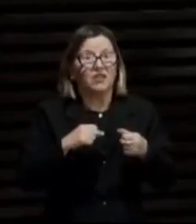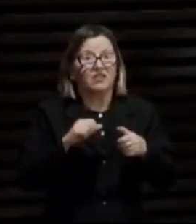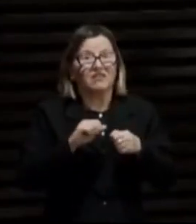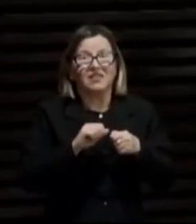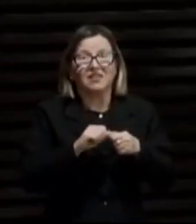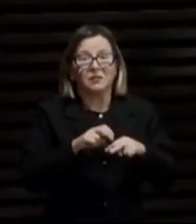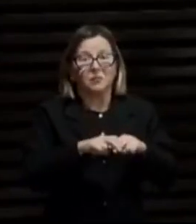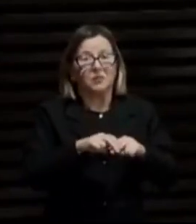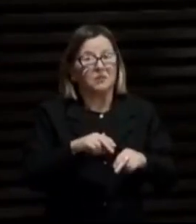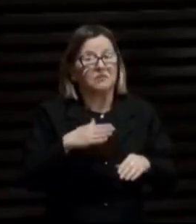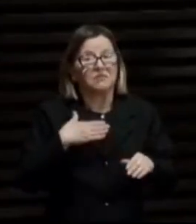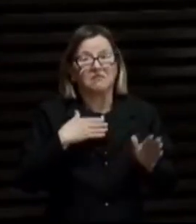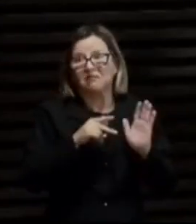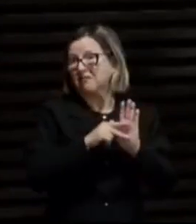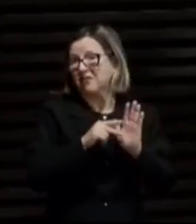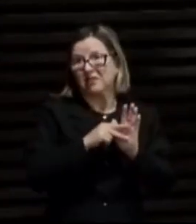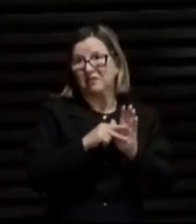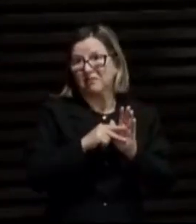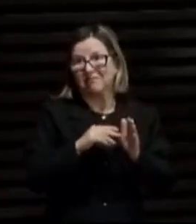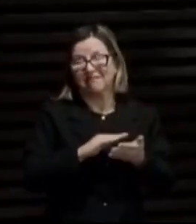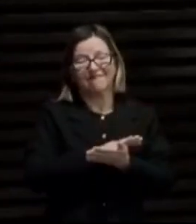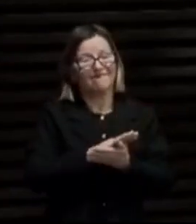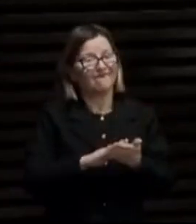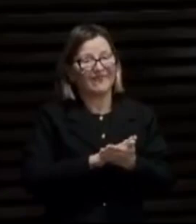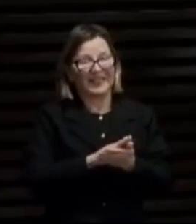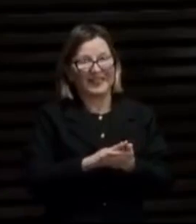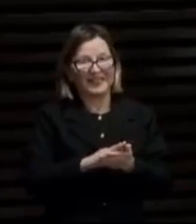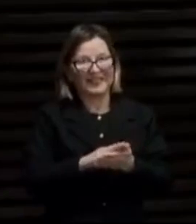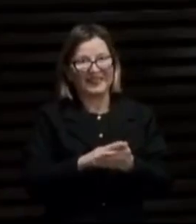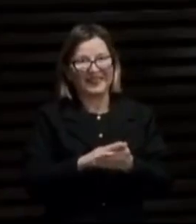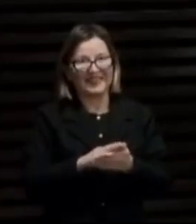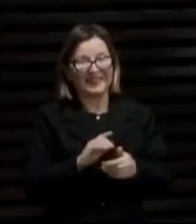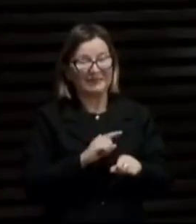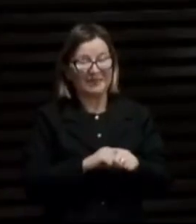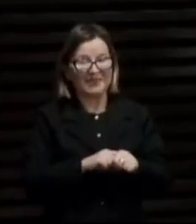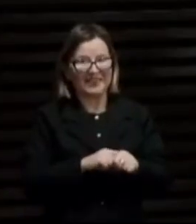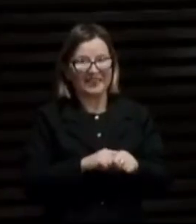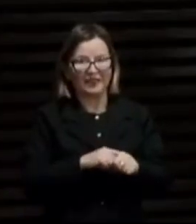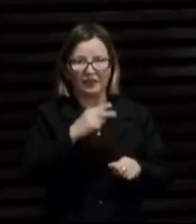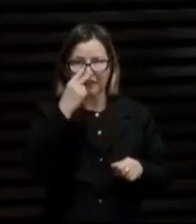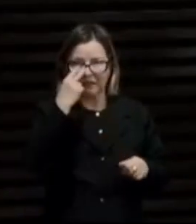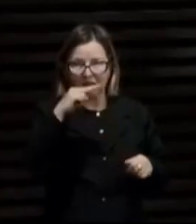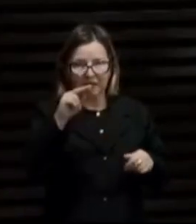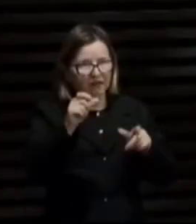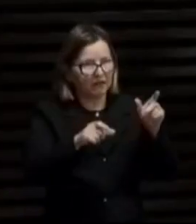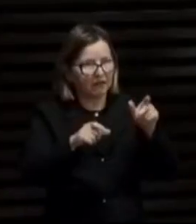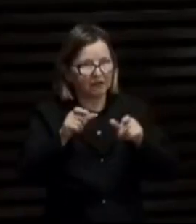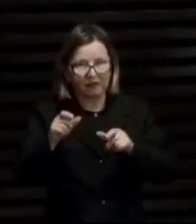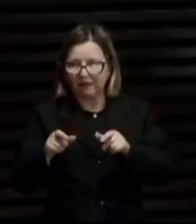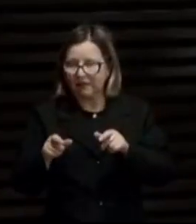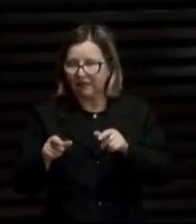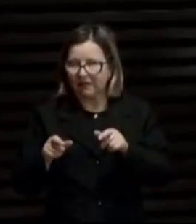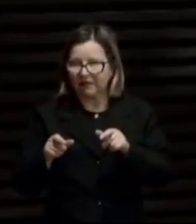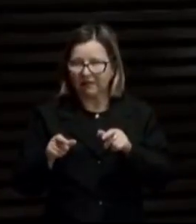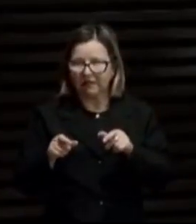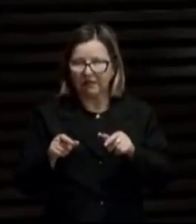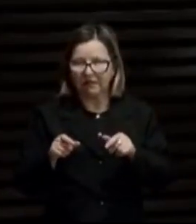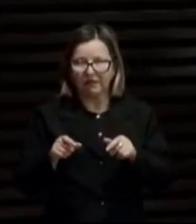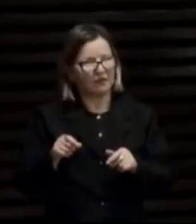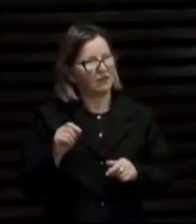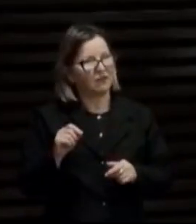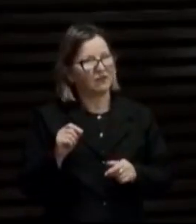por você, meu irmão? Agora, quando eu olho para o outro, olho para o Hildo aqui na minha frente, o que eu tenho,